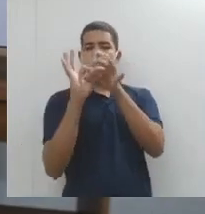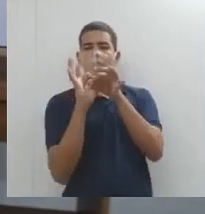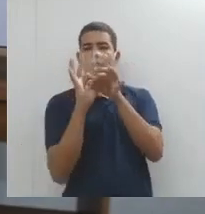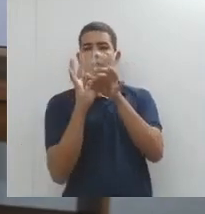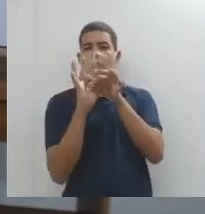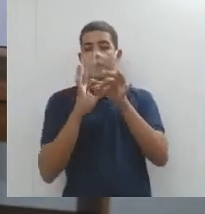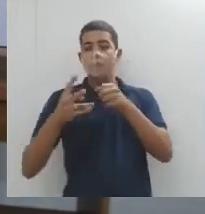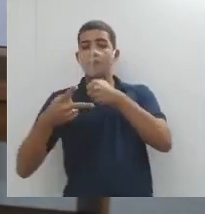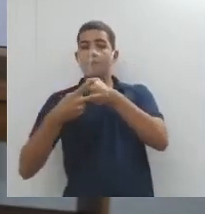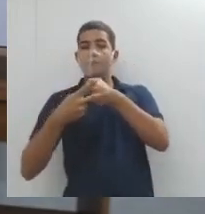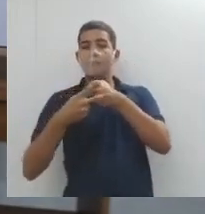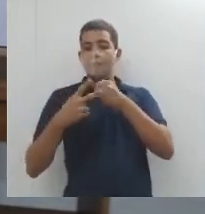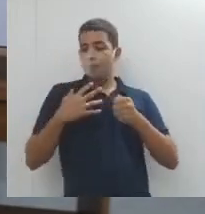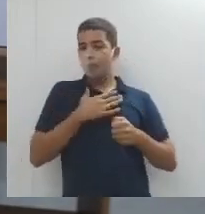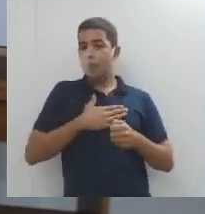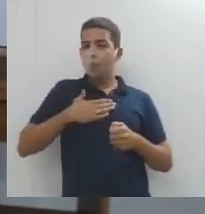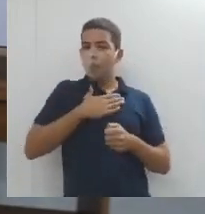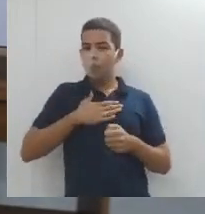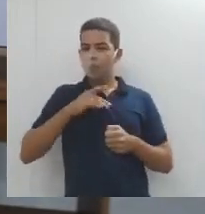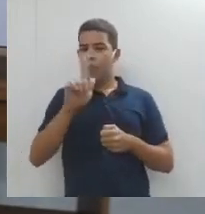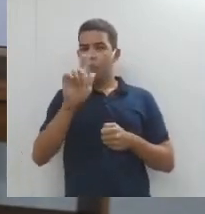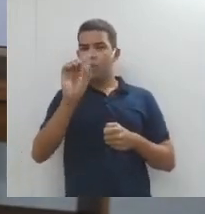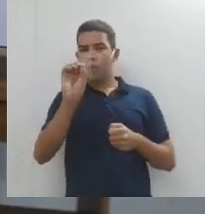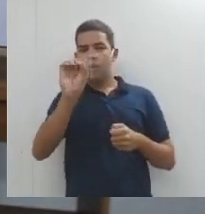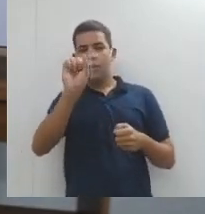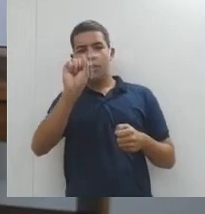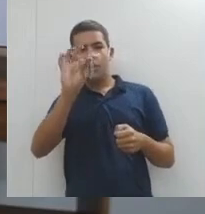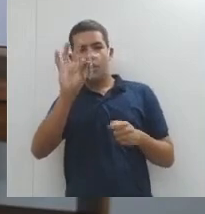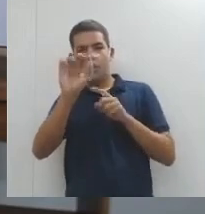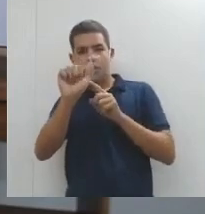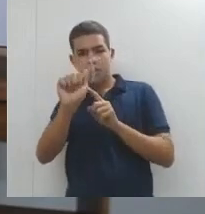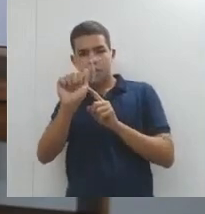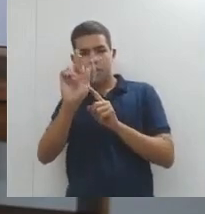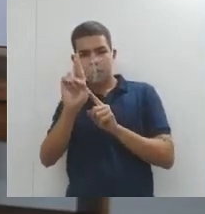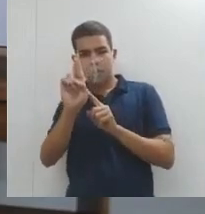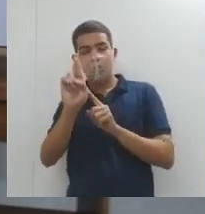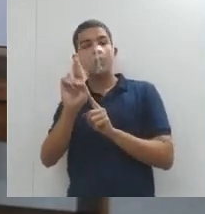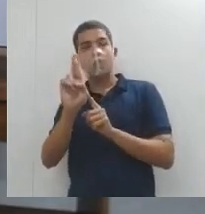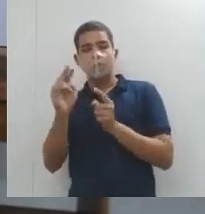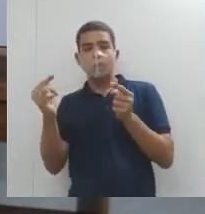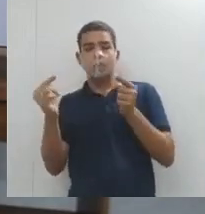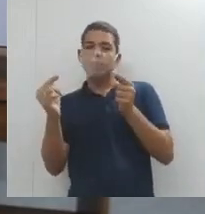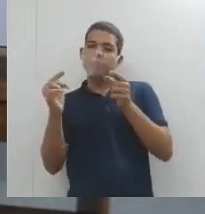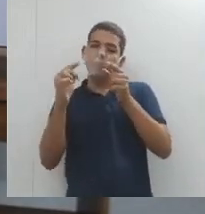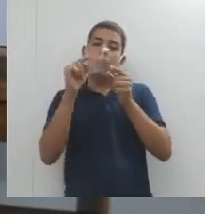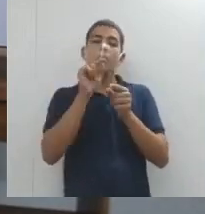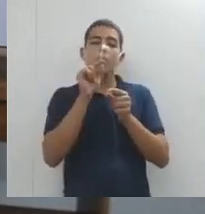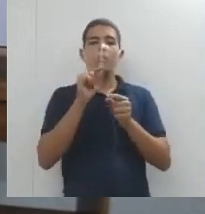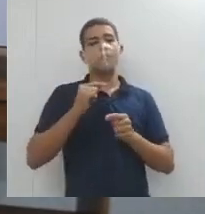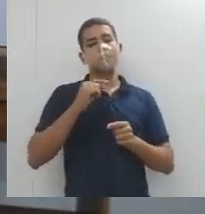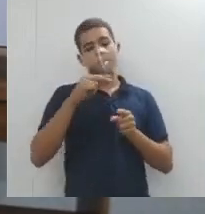verbo gostar, ele tenha um sentido completo. Então, é importante que vocês tenham em mente